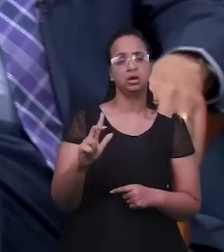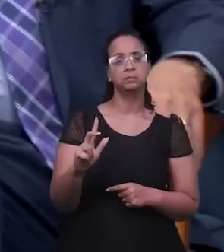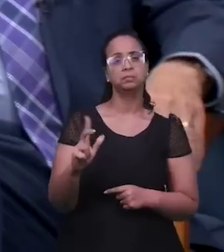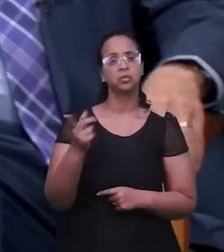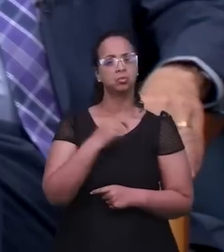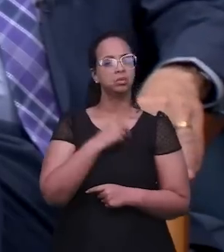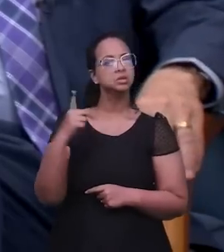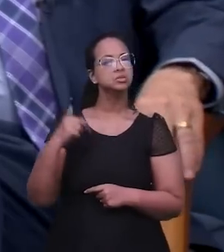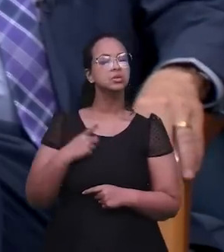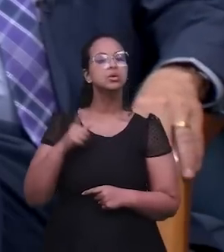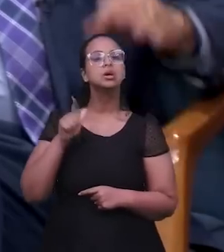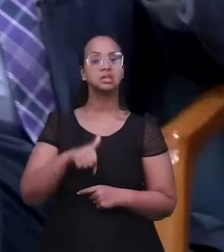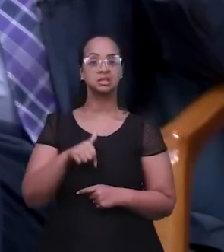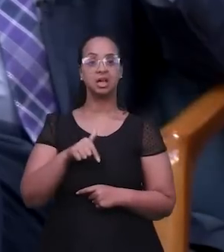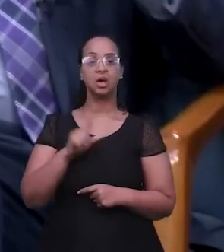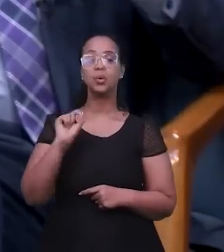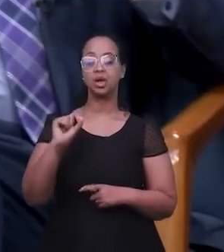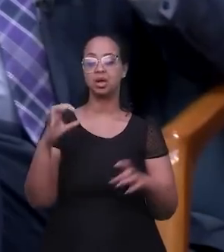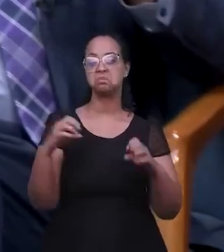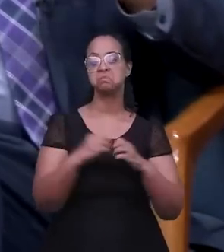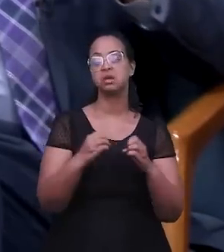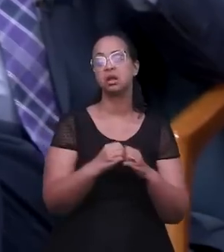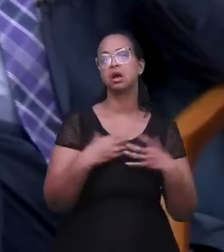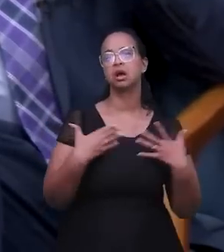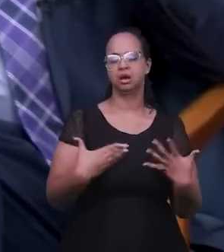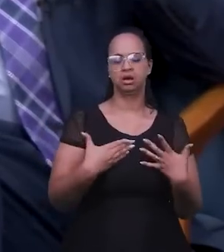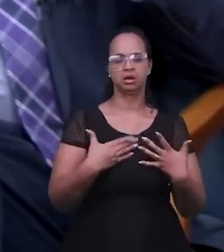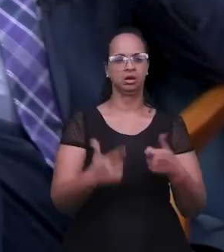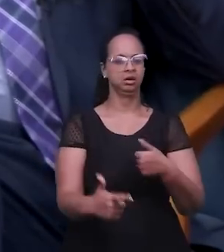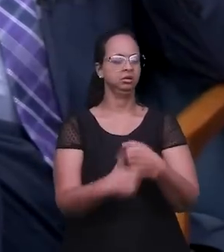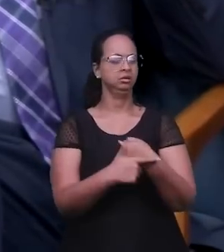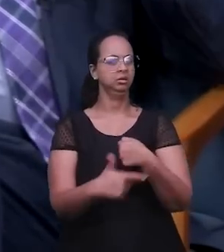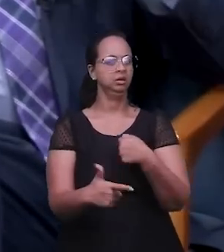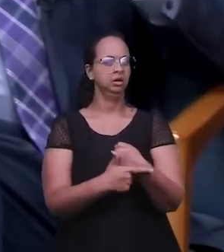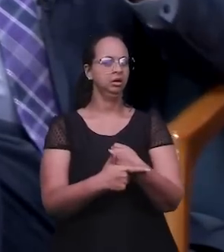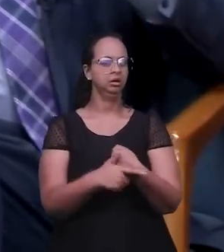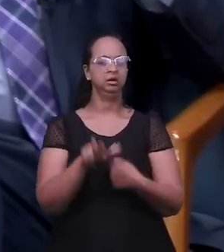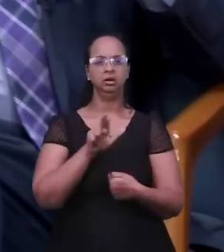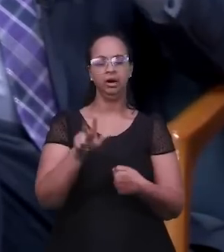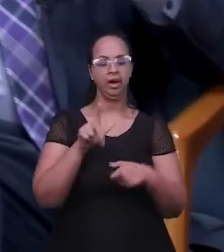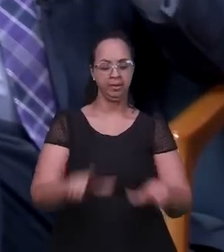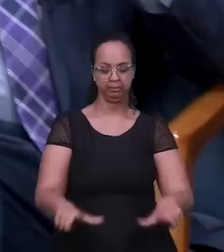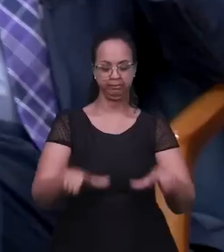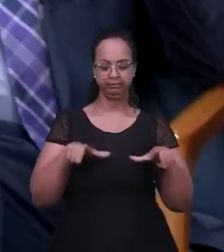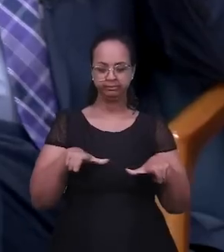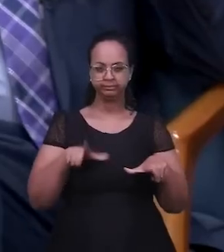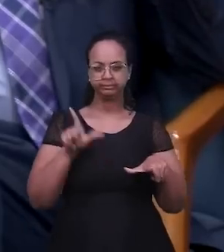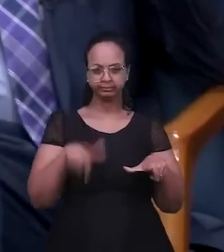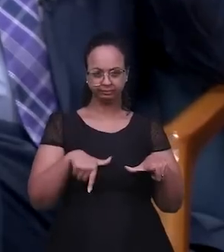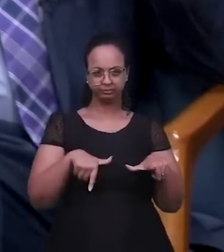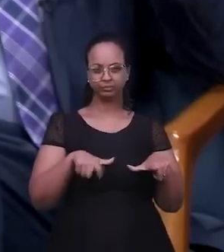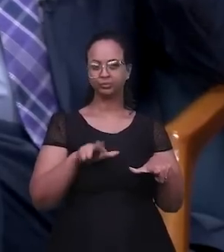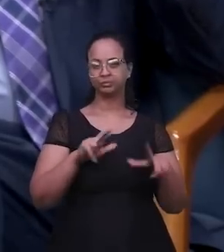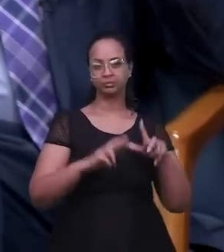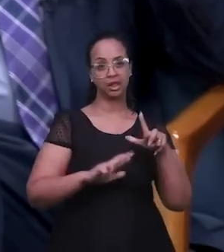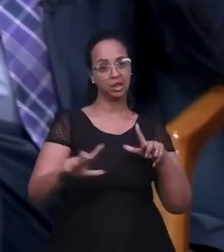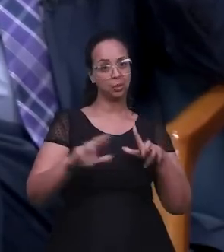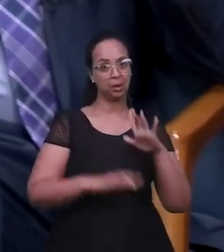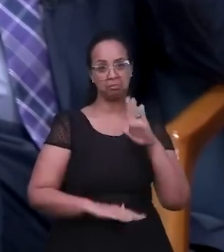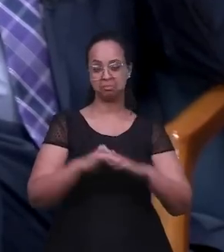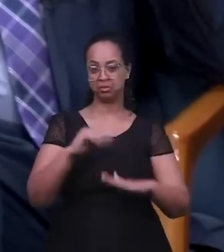E não é. O ministério é um milagre. O ministério é uma função. O ministério não é um